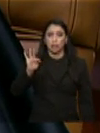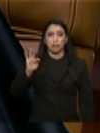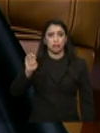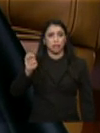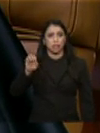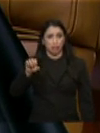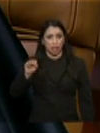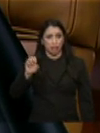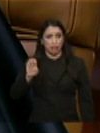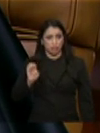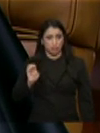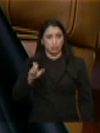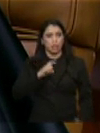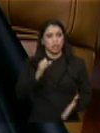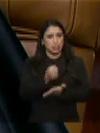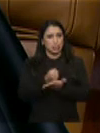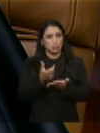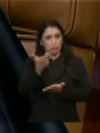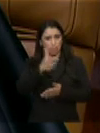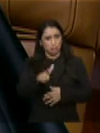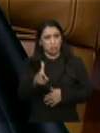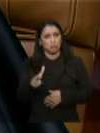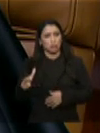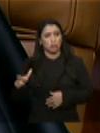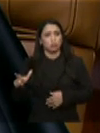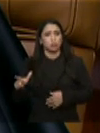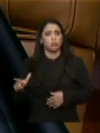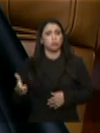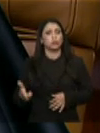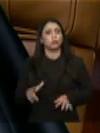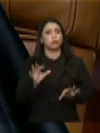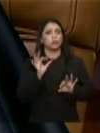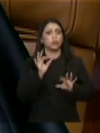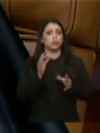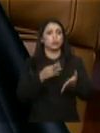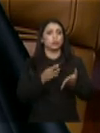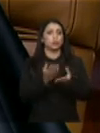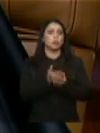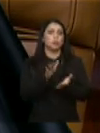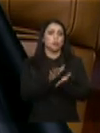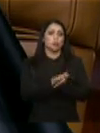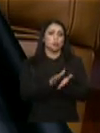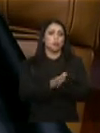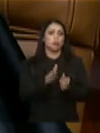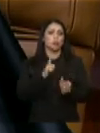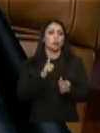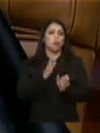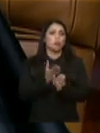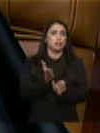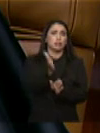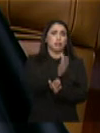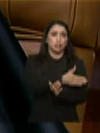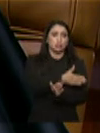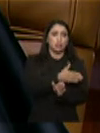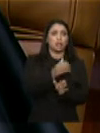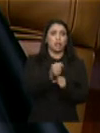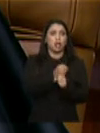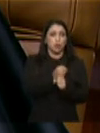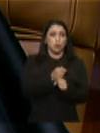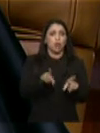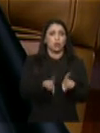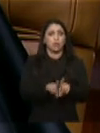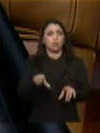julgamento, exceto no que se refere à aplicação de uma cláusula geral de anterioridade anual e nonagesimal a